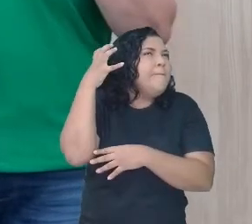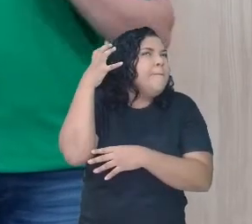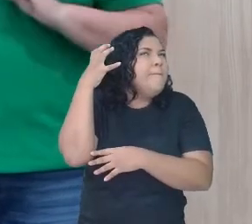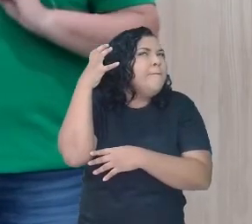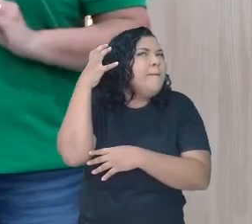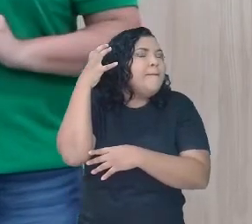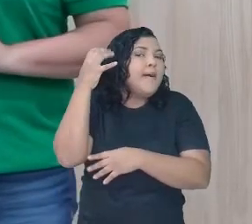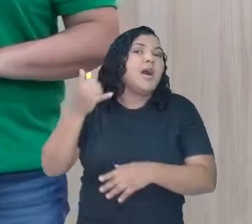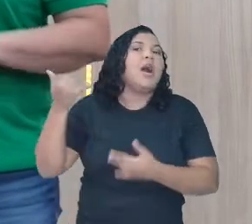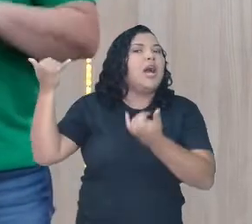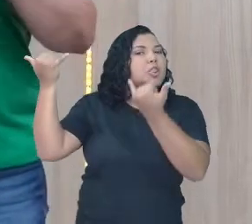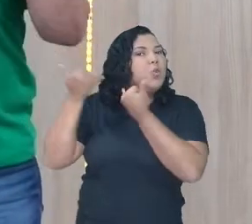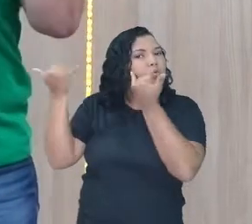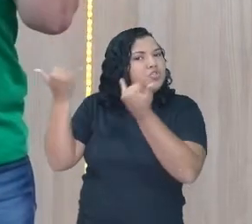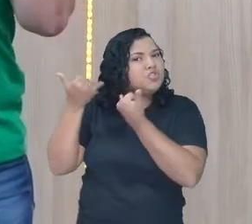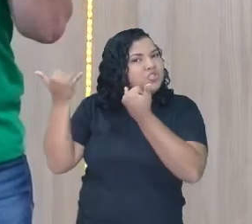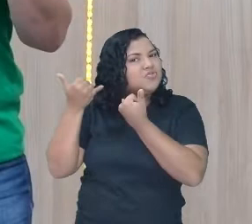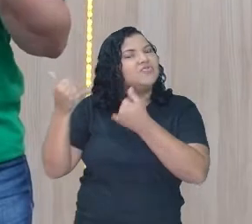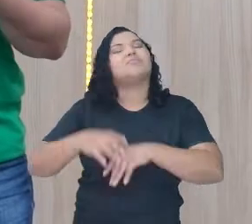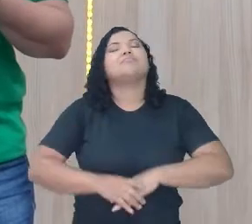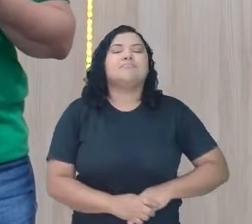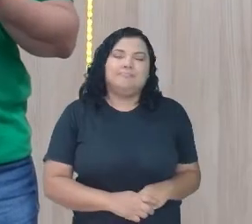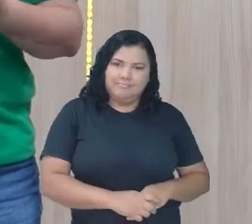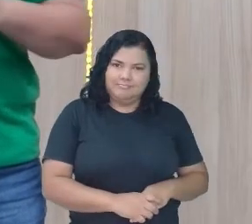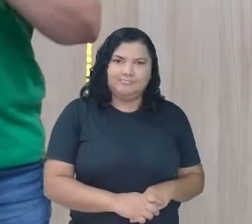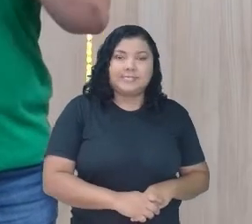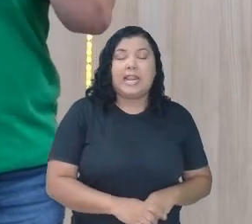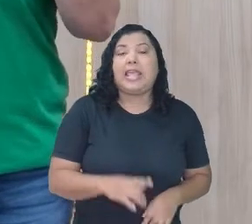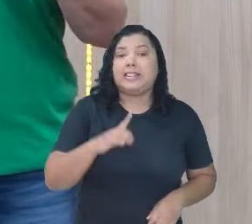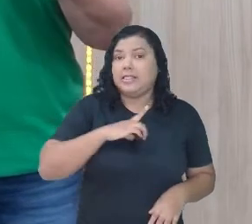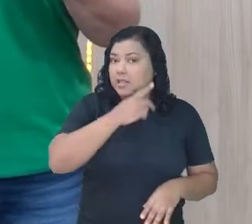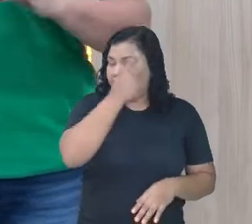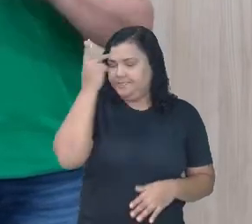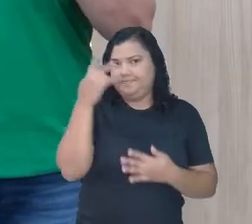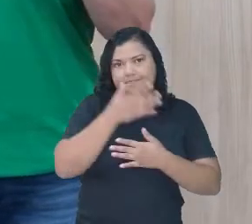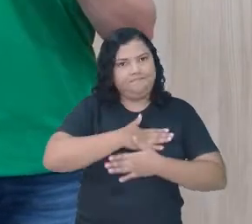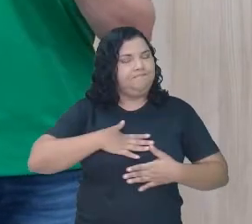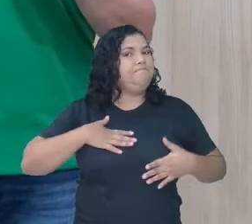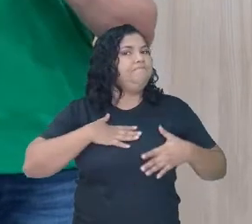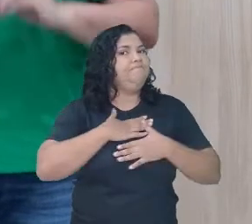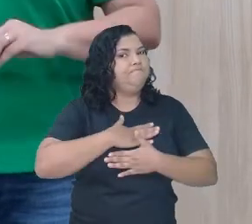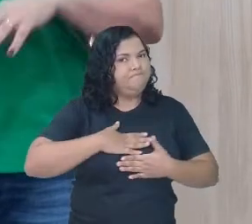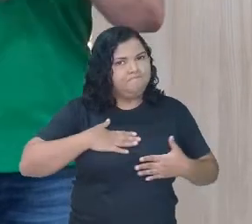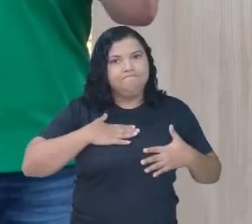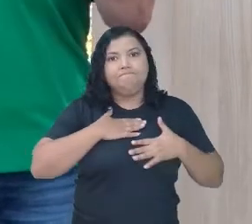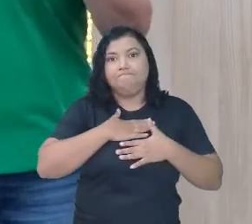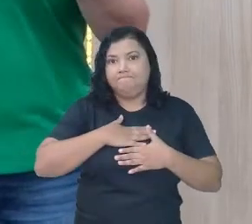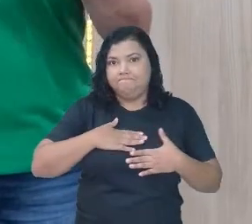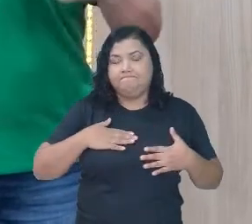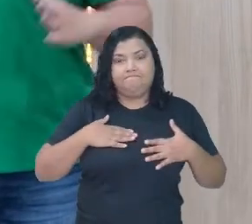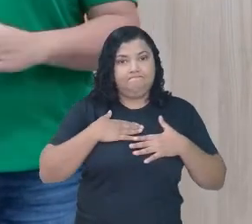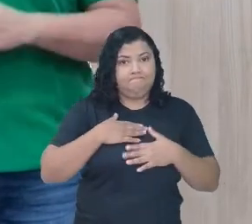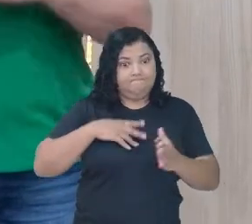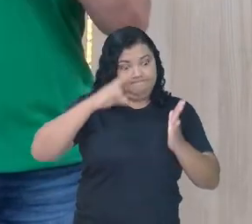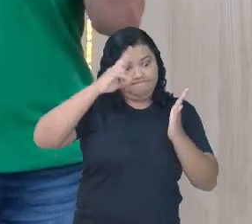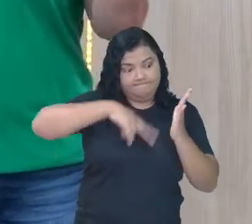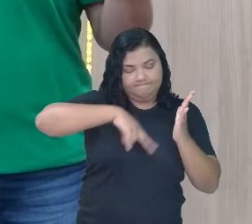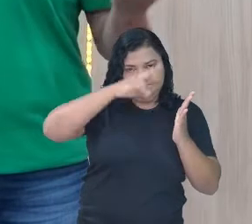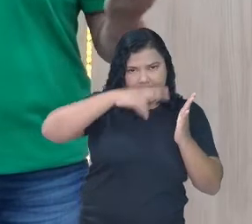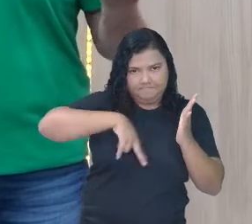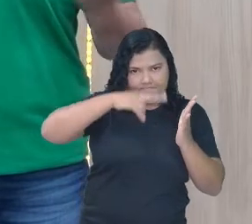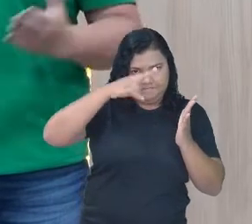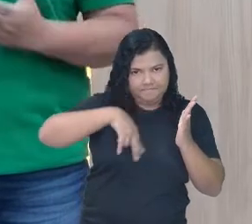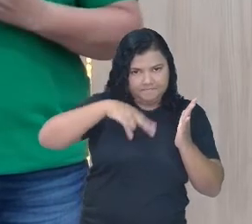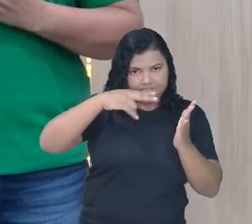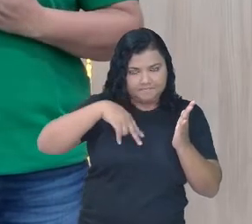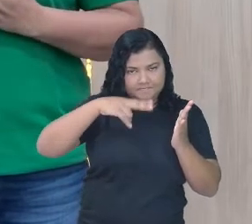Então sempre tinha pessoas que gostavam de ouvir, de ler, os que gostavam